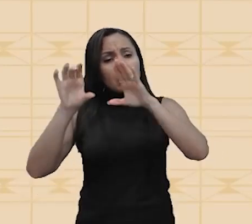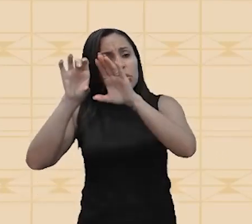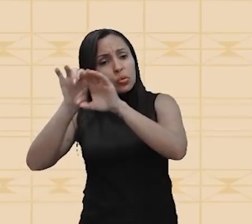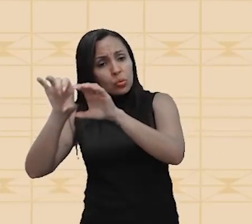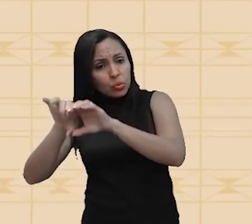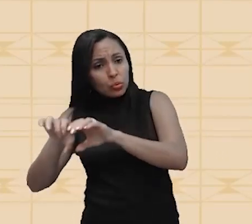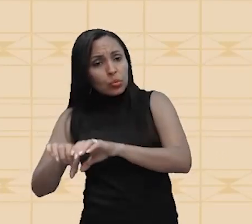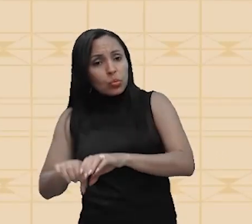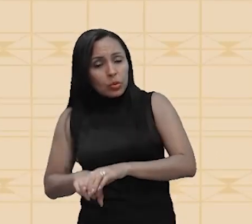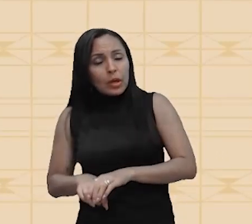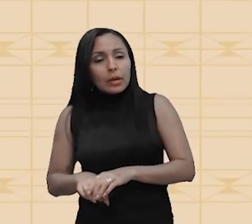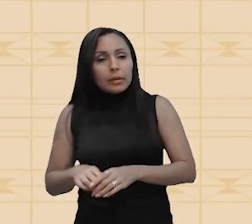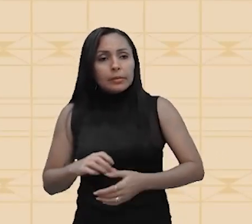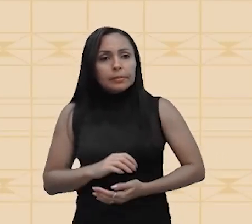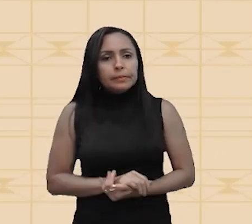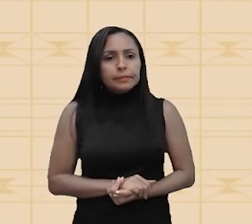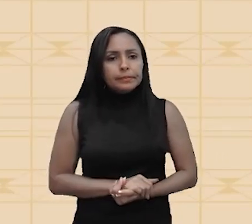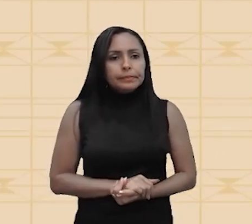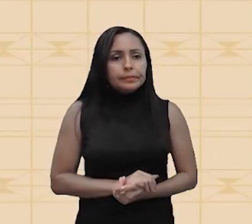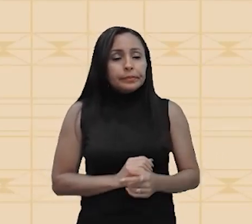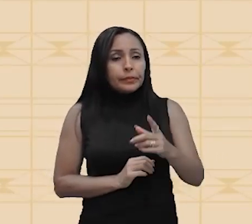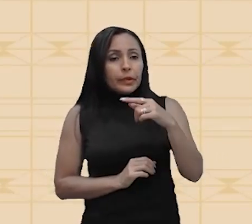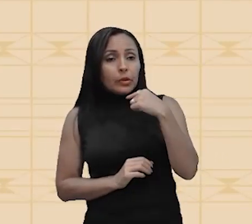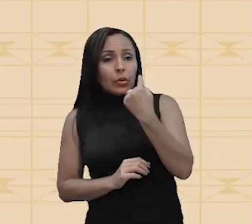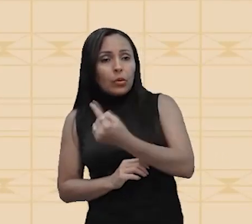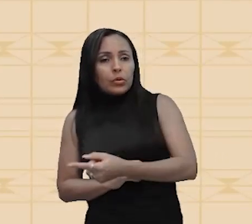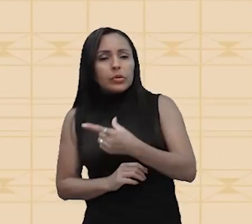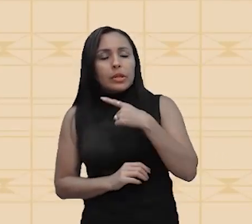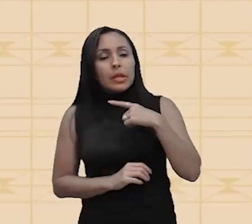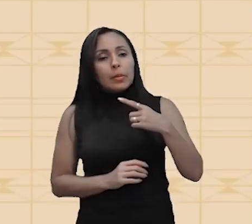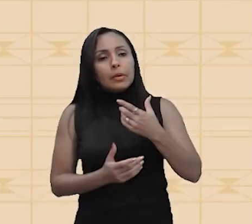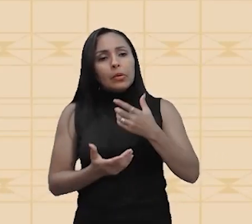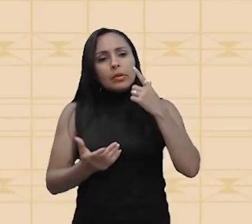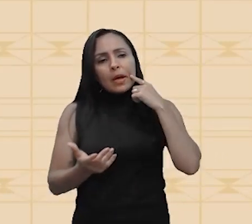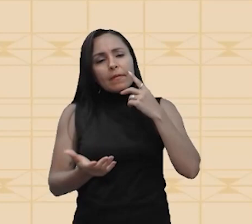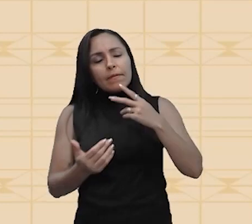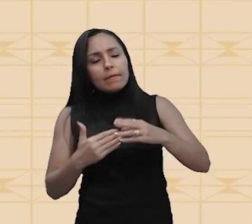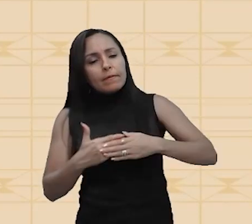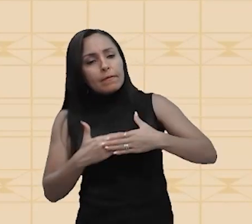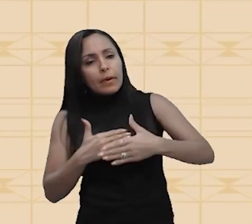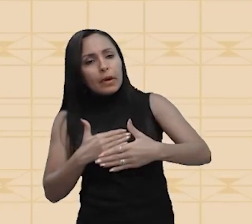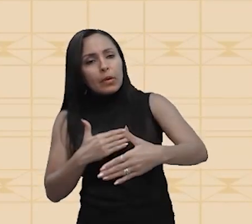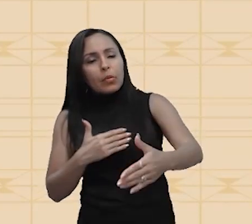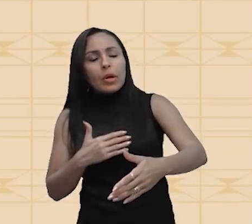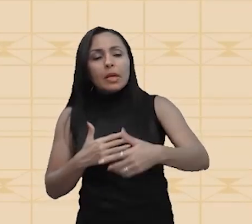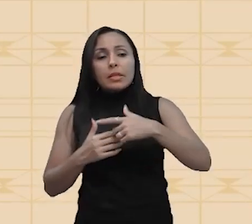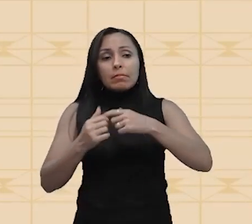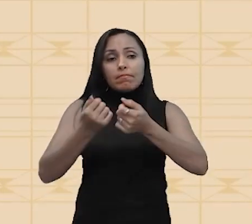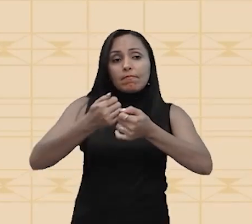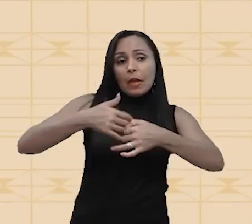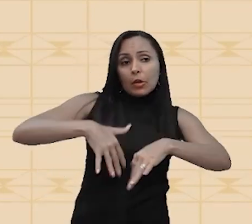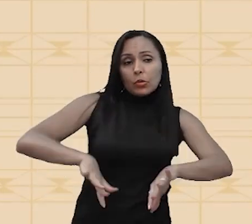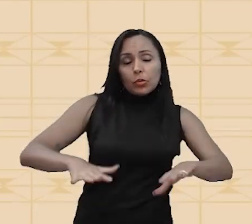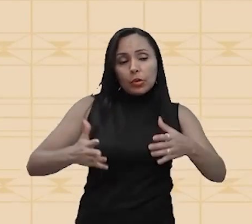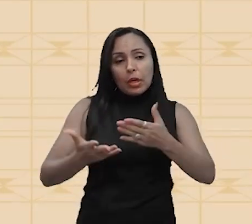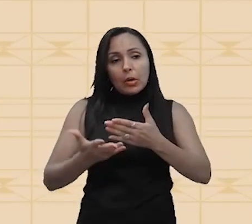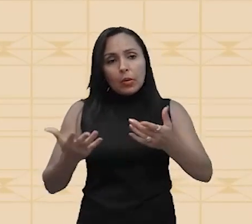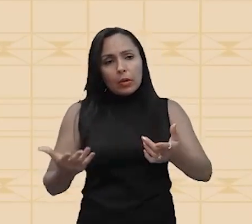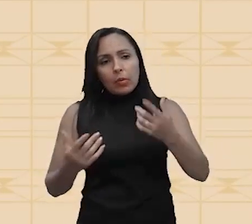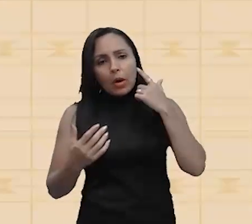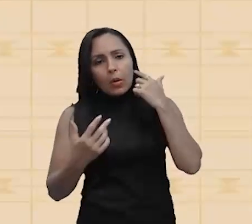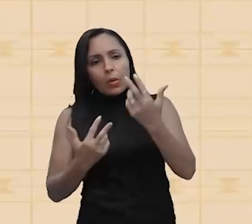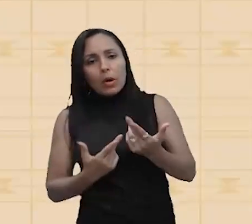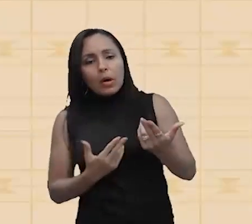na ressonância. Então, nós temos a nossa frequência natural, que se for igual ou equivalente a onda, a gente entra